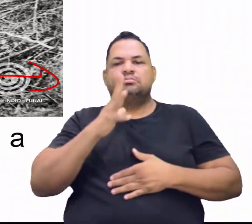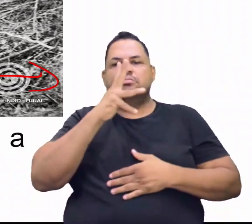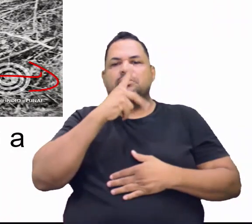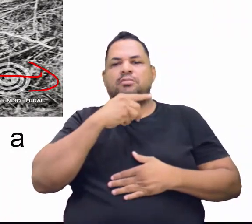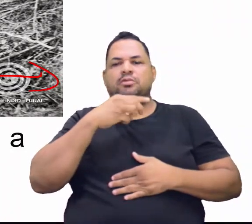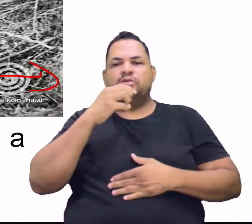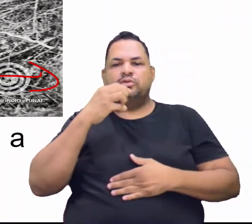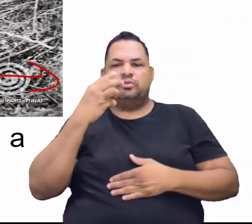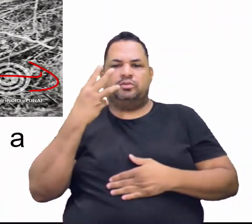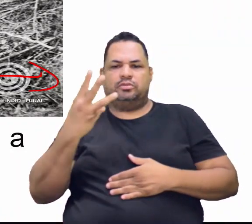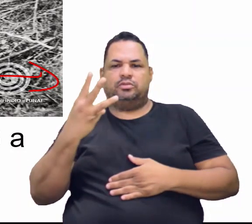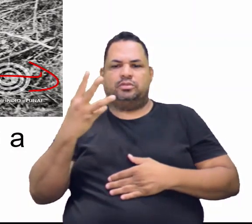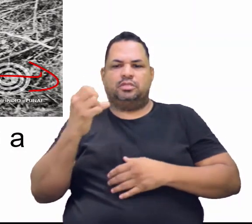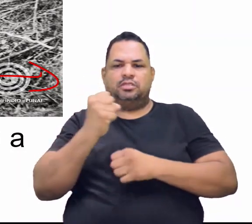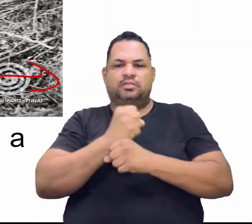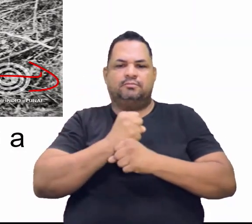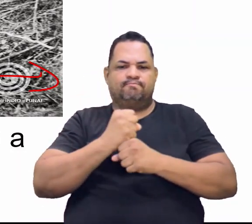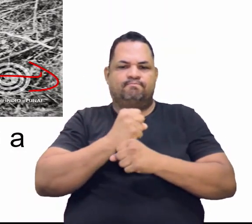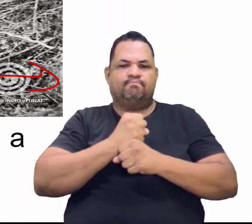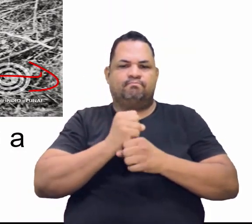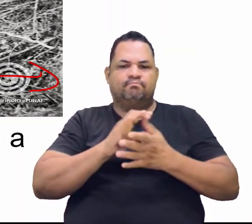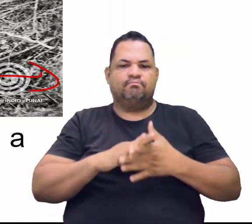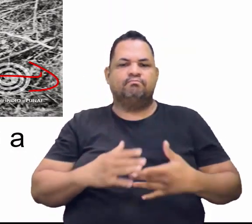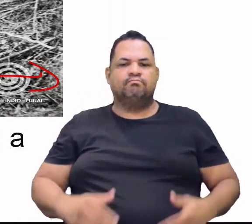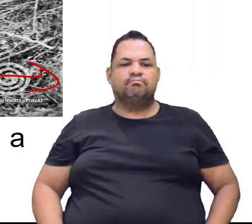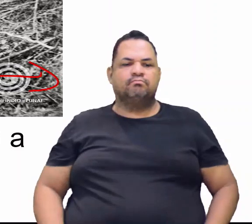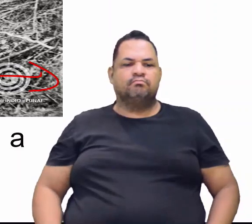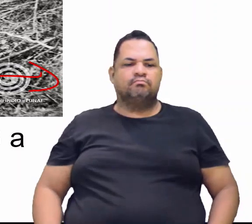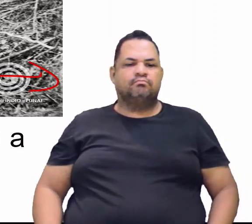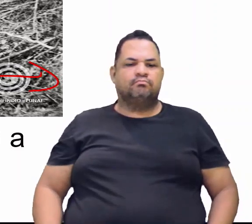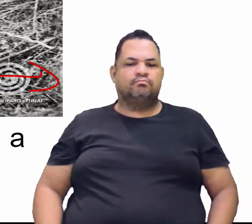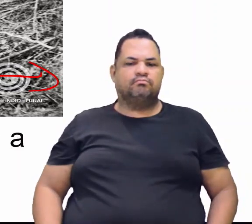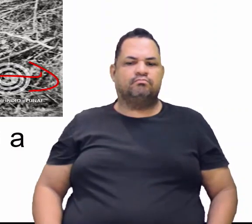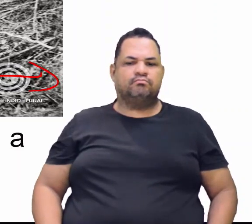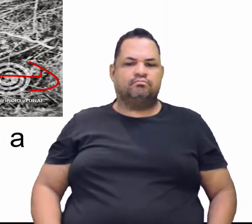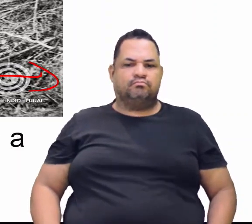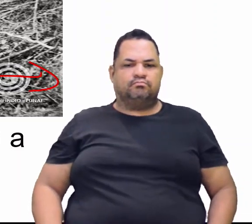senhores. Esses homens eram guerreiros,